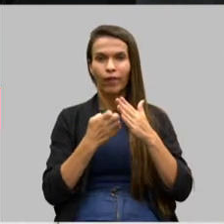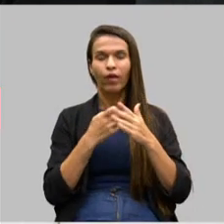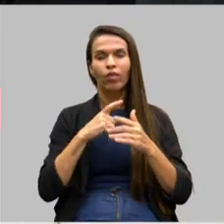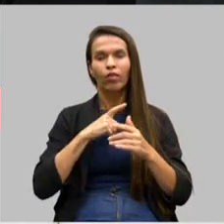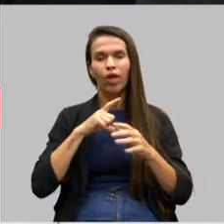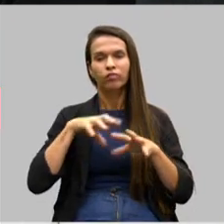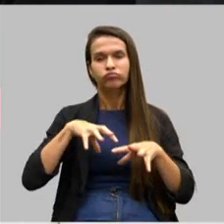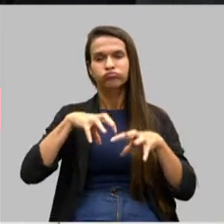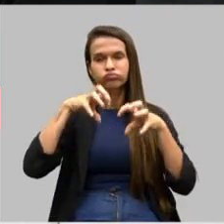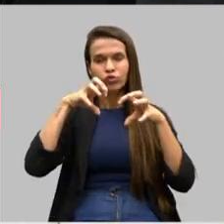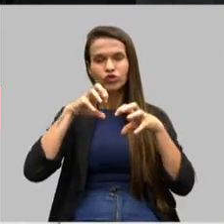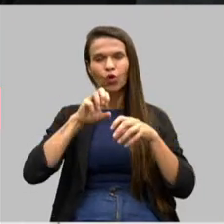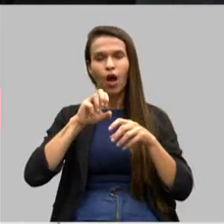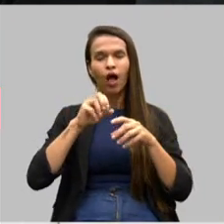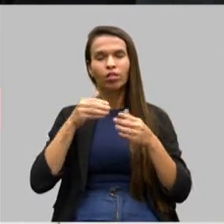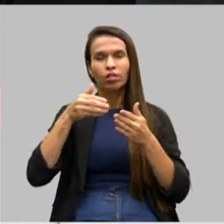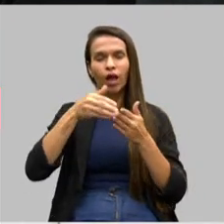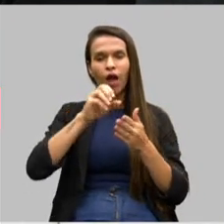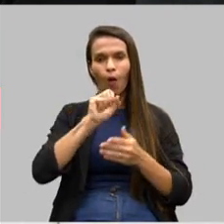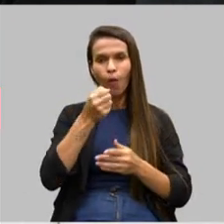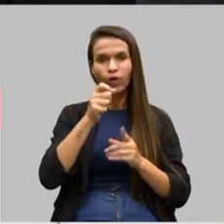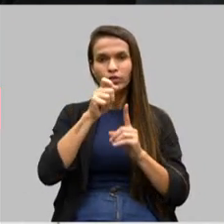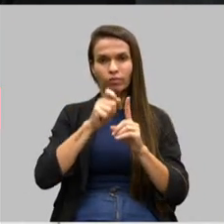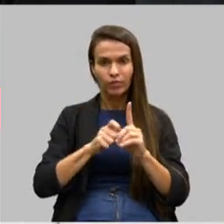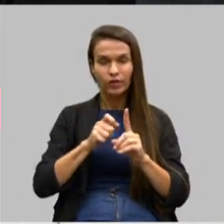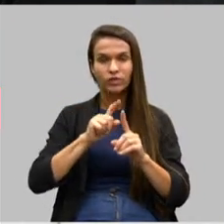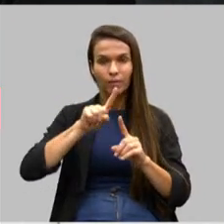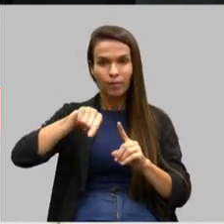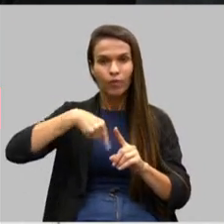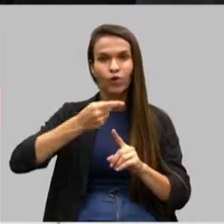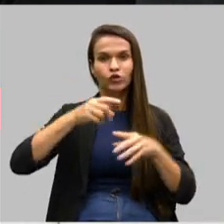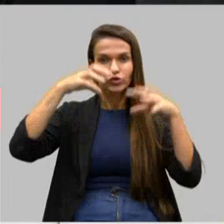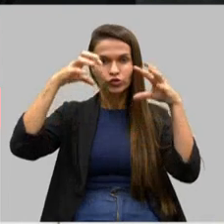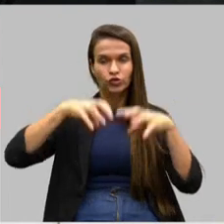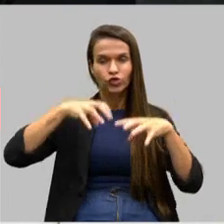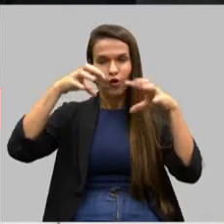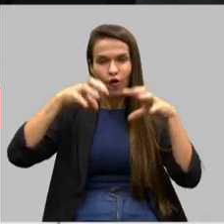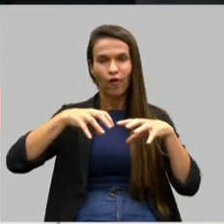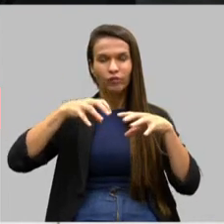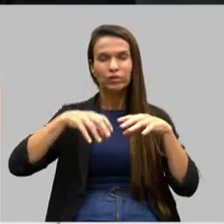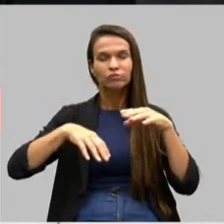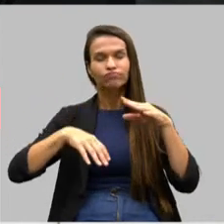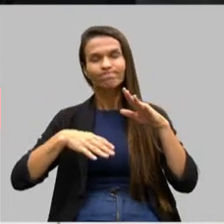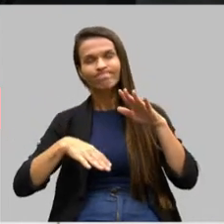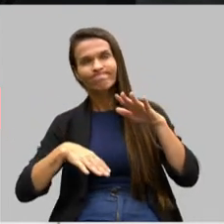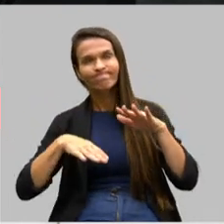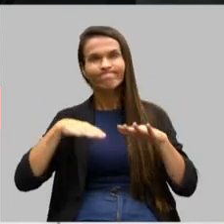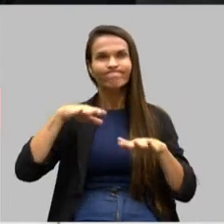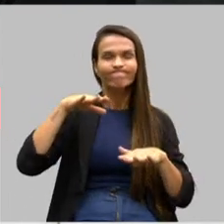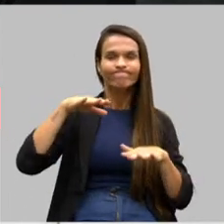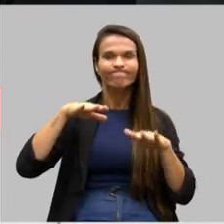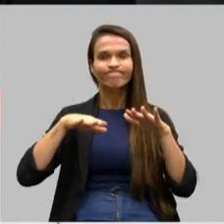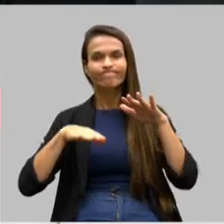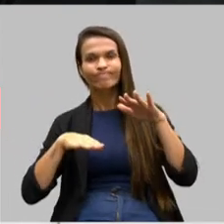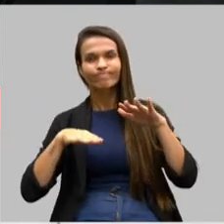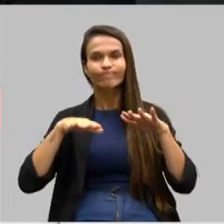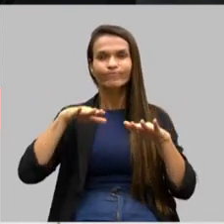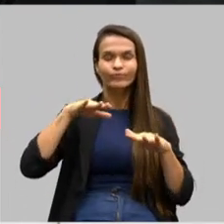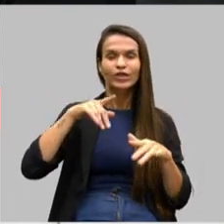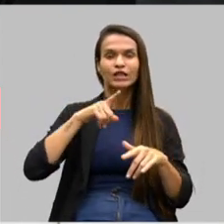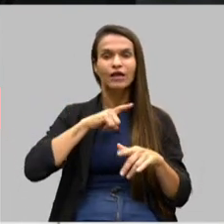até 8 meses, depois chove, só que essas chuvas elas são muito irregulares, né? Então, ela tem